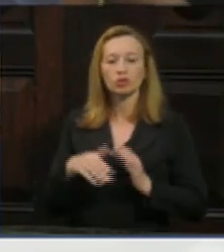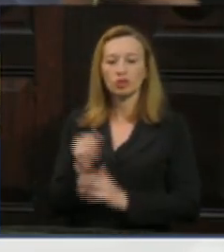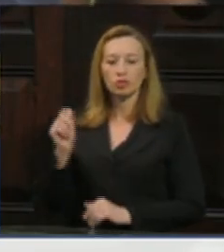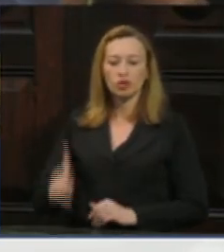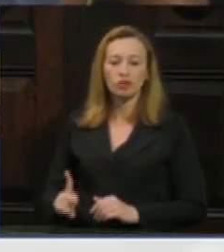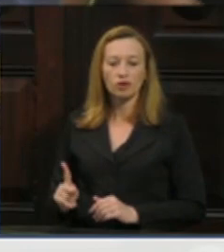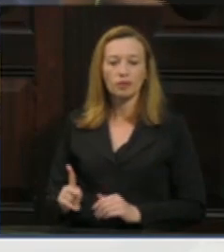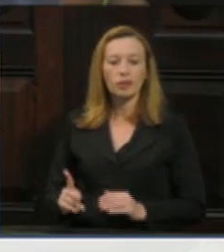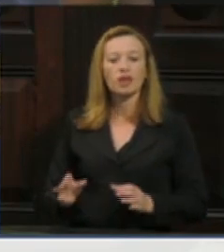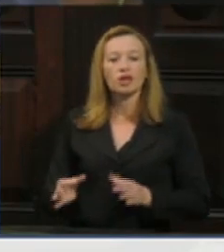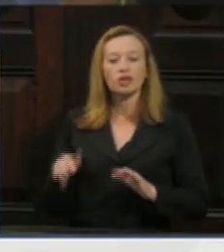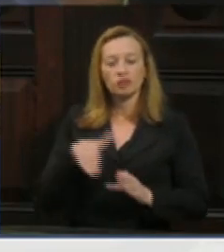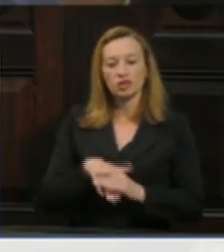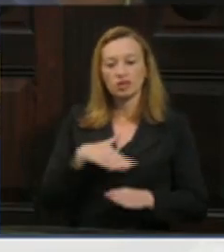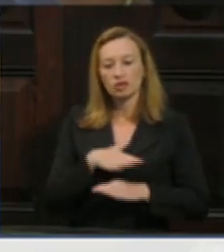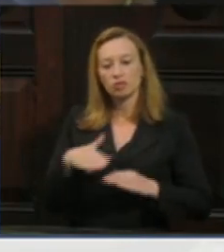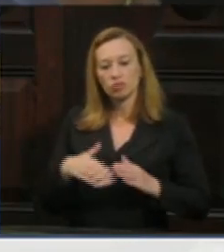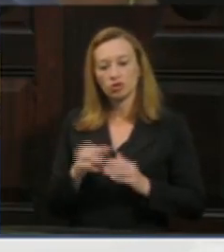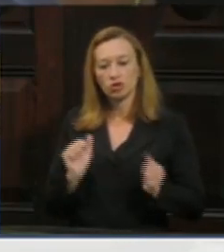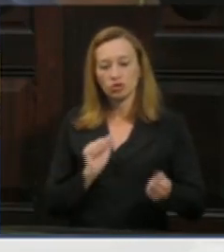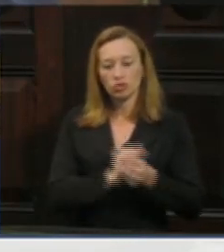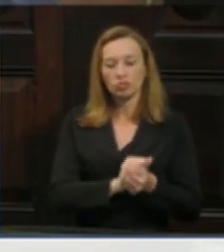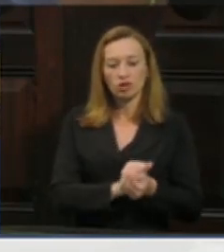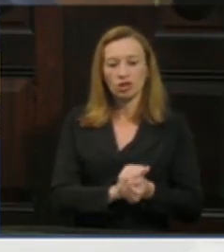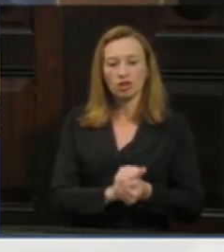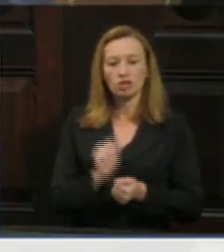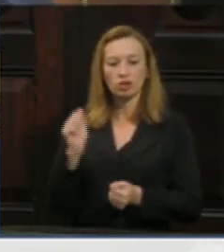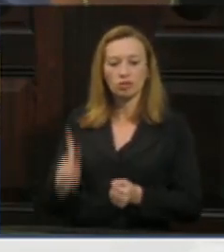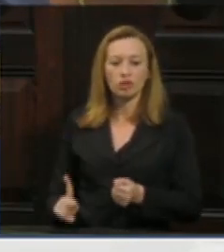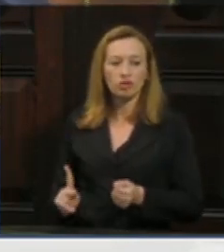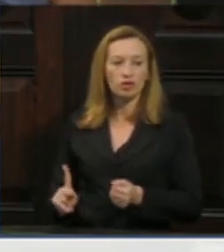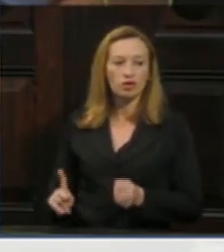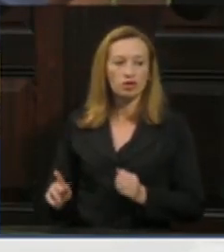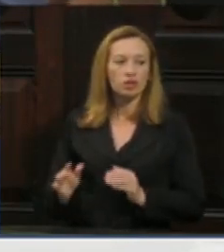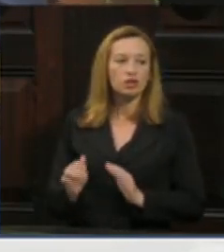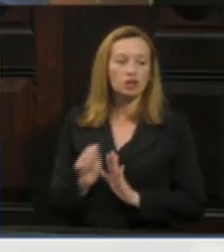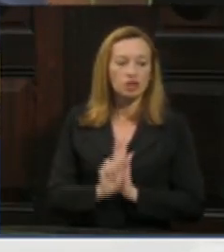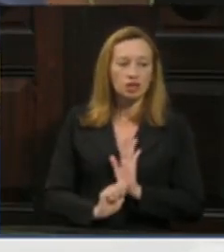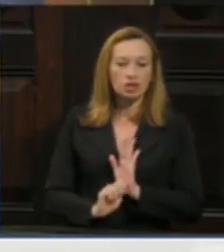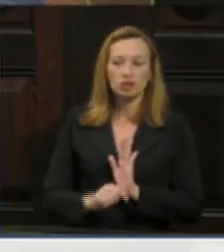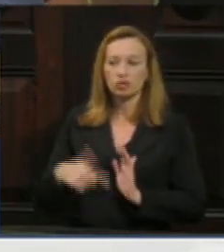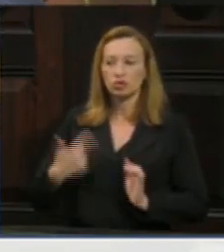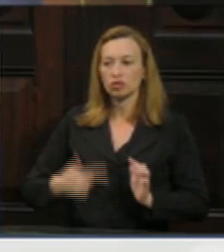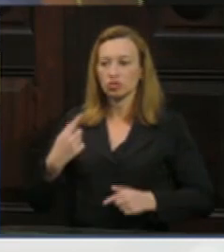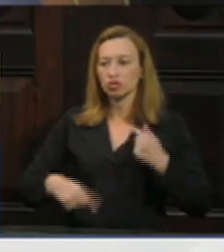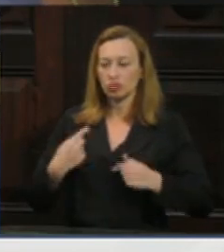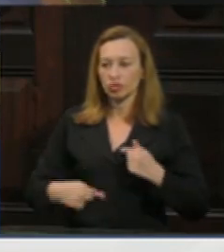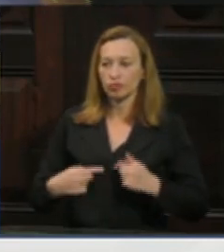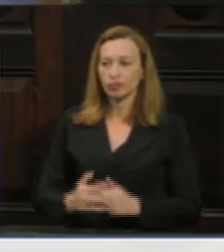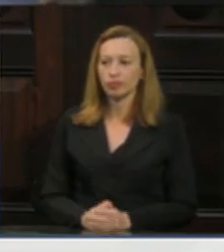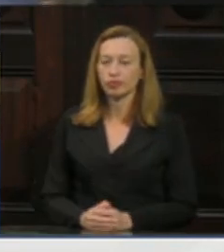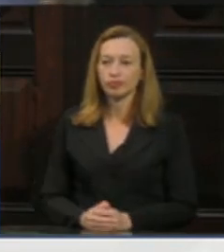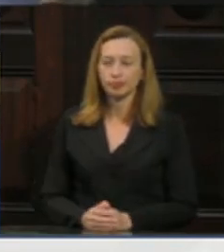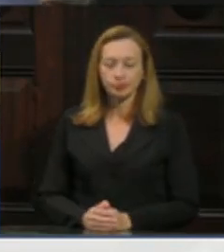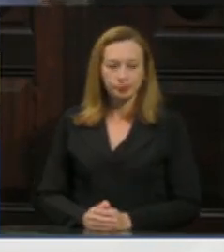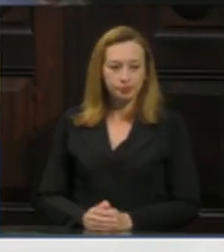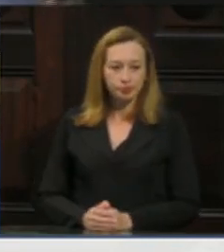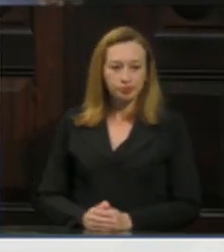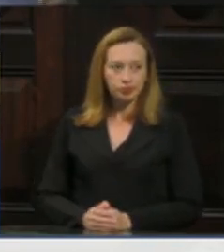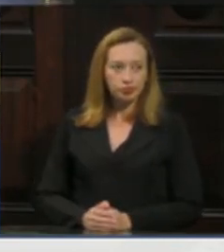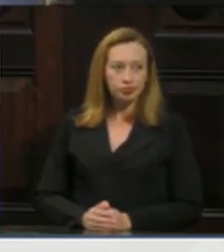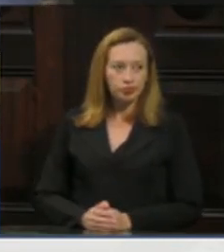Comércio, favorável à emenda 1 e favorável com subemenda à emenda da CCJ número 2. Relatores, deputado Domingos Brazão,